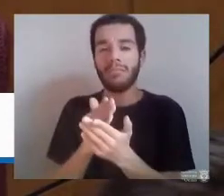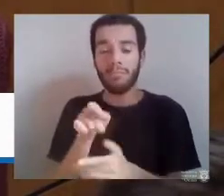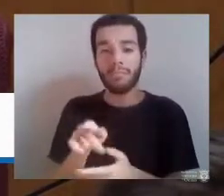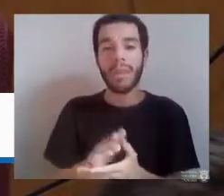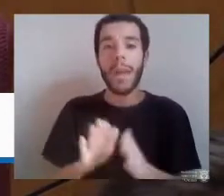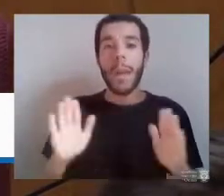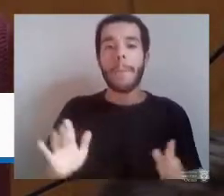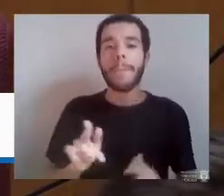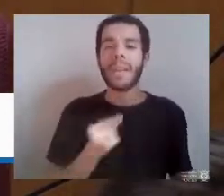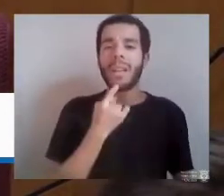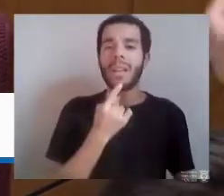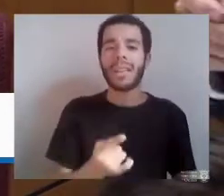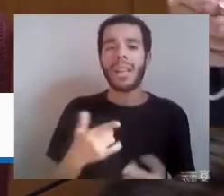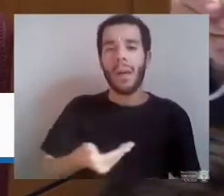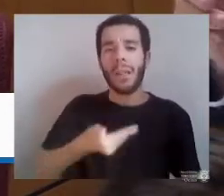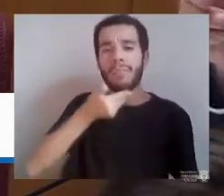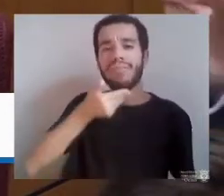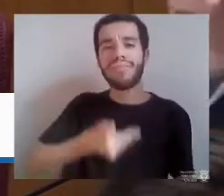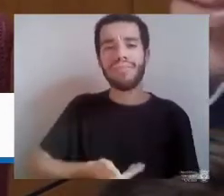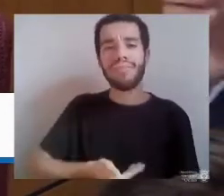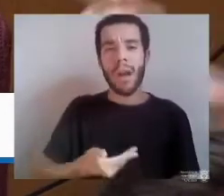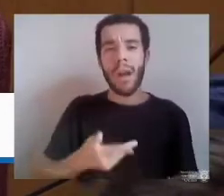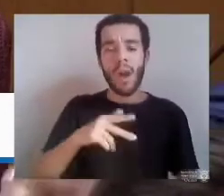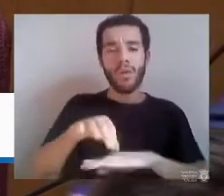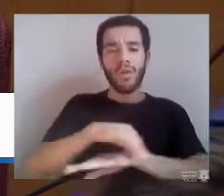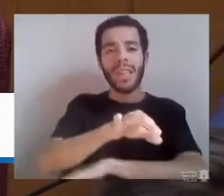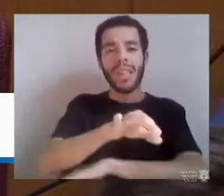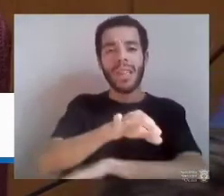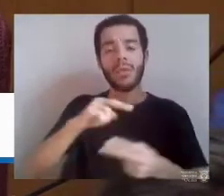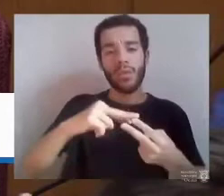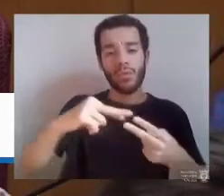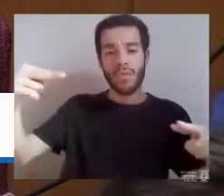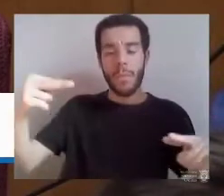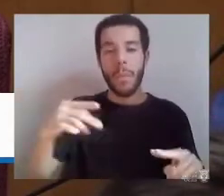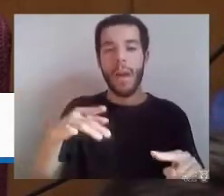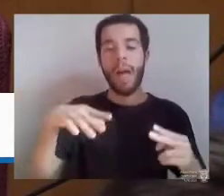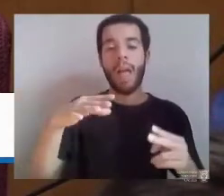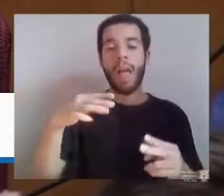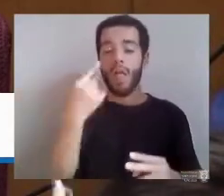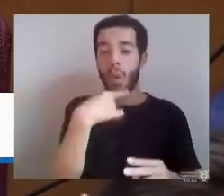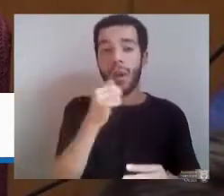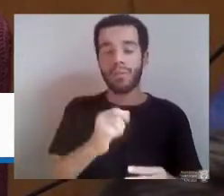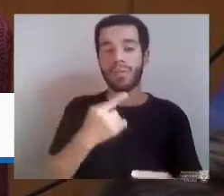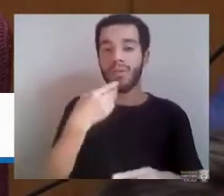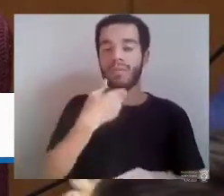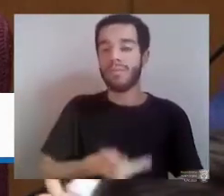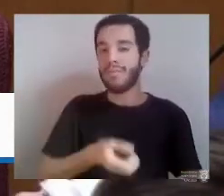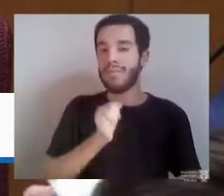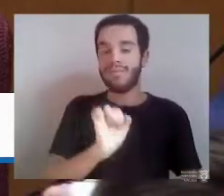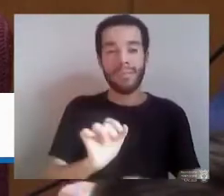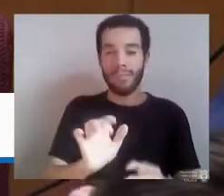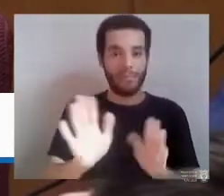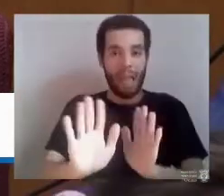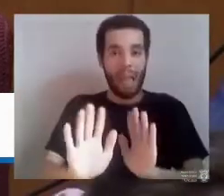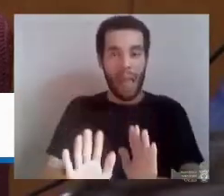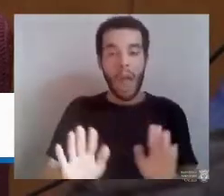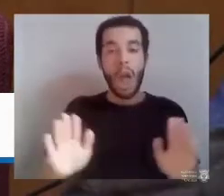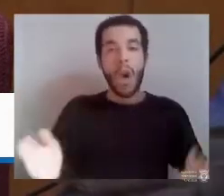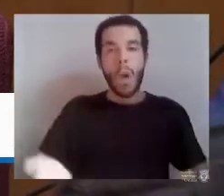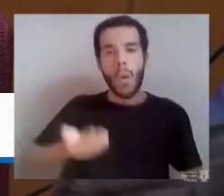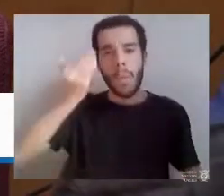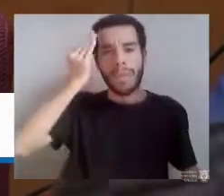longa experiência do Corpo de Arquitetos da Câmara Municipal de Oeiras e nem a sua elevada competência, da qual nós